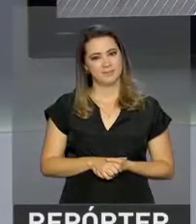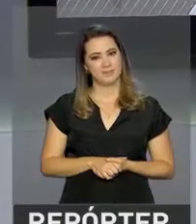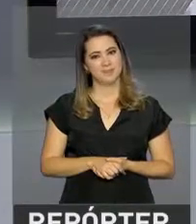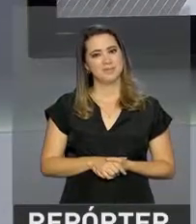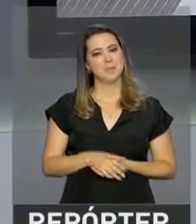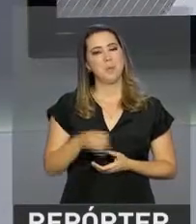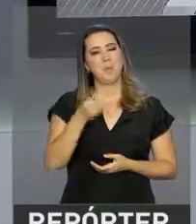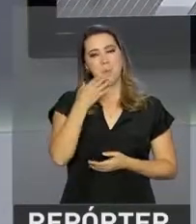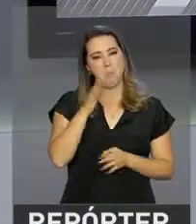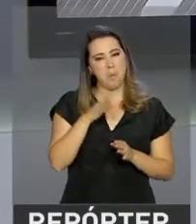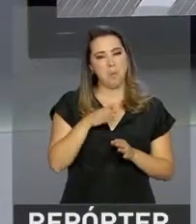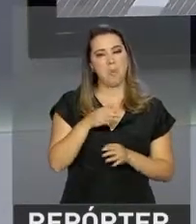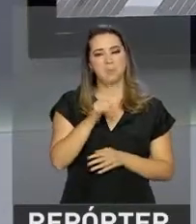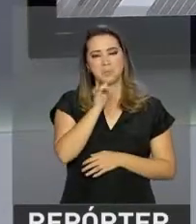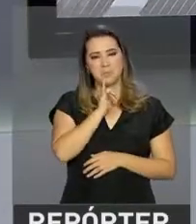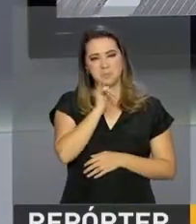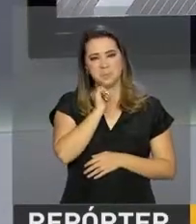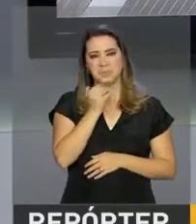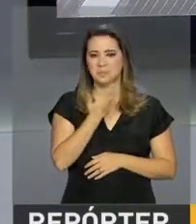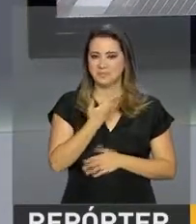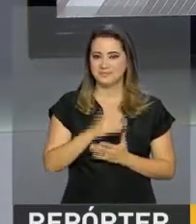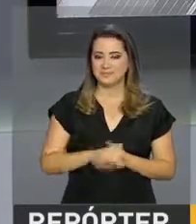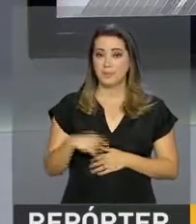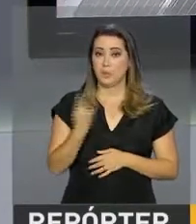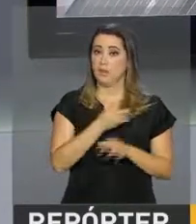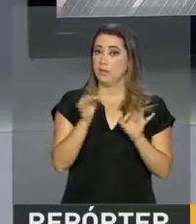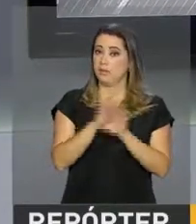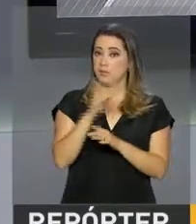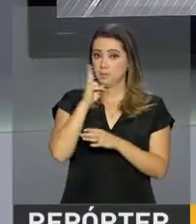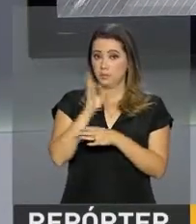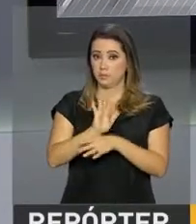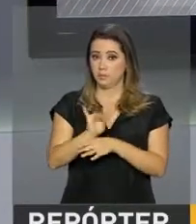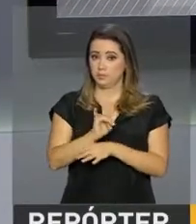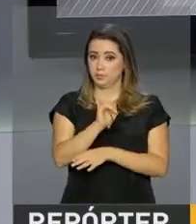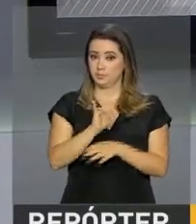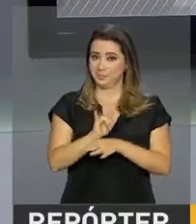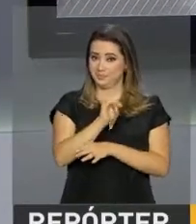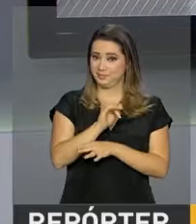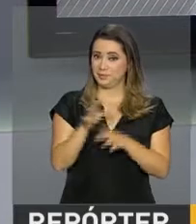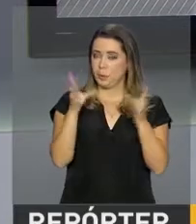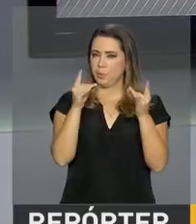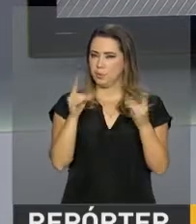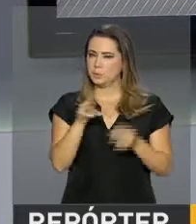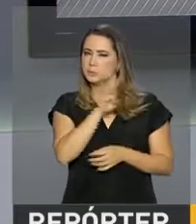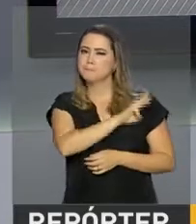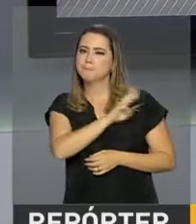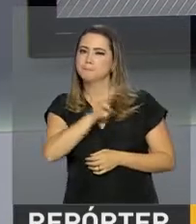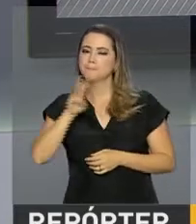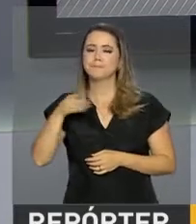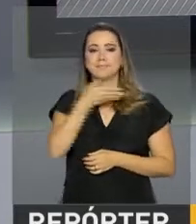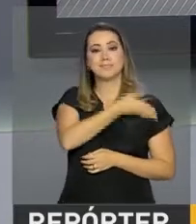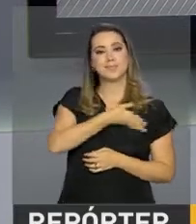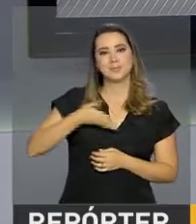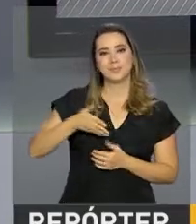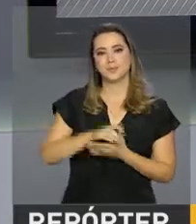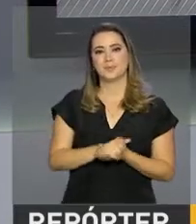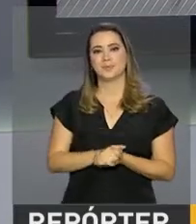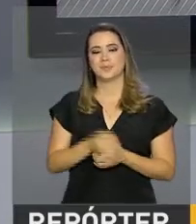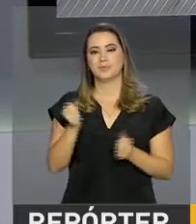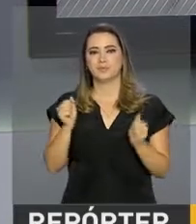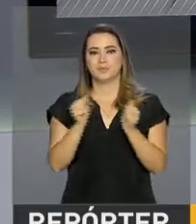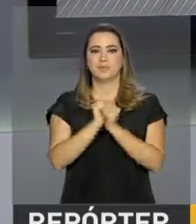Belo exemplo, né? A gente fica por aqui. Reveja as nossas reportagens no YouTube e acompanhe a nossa programação também na internet.